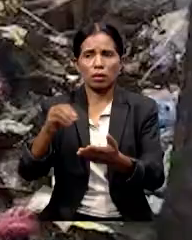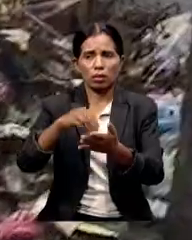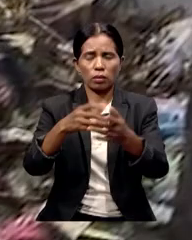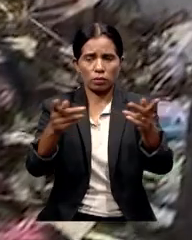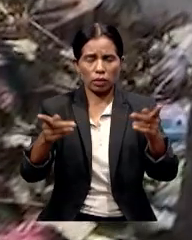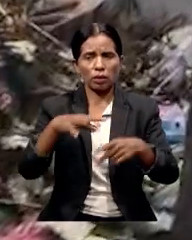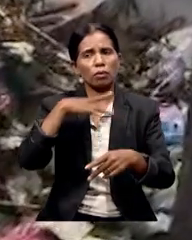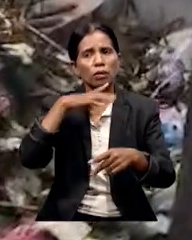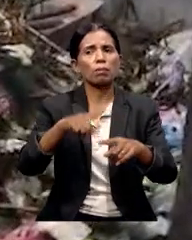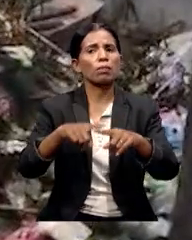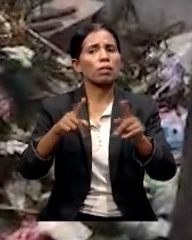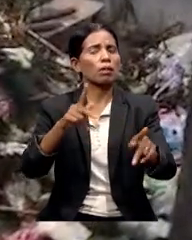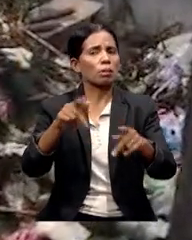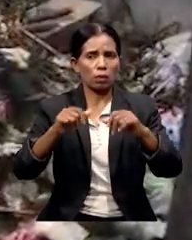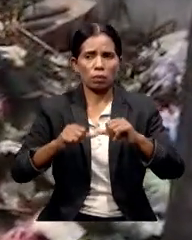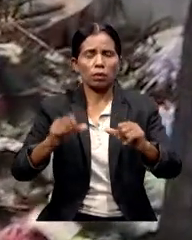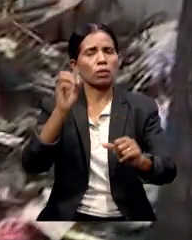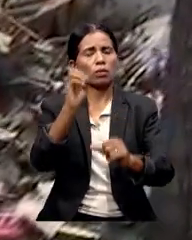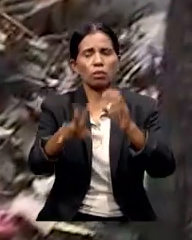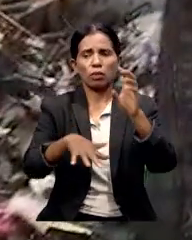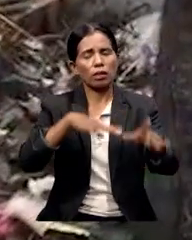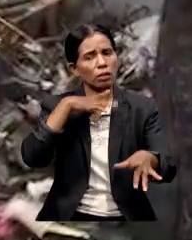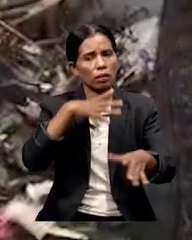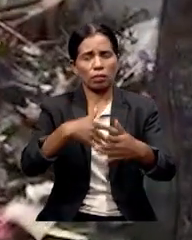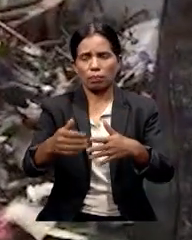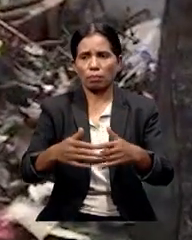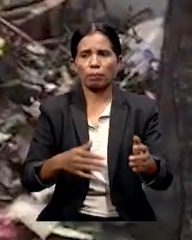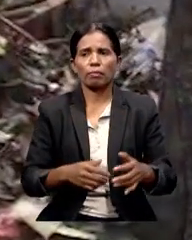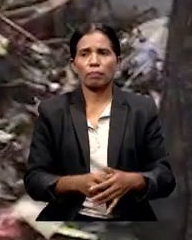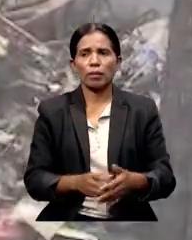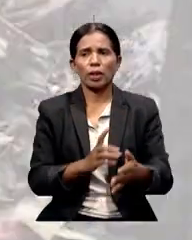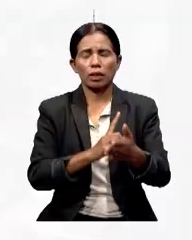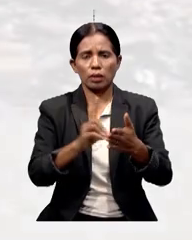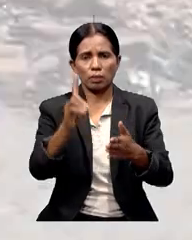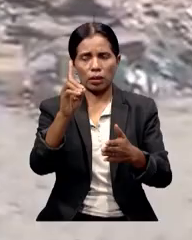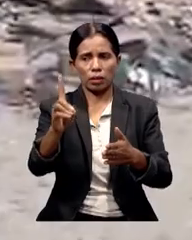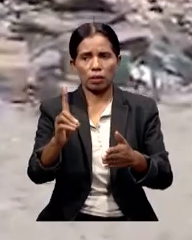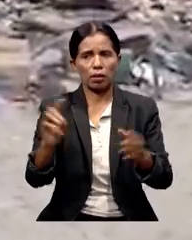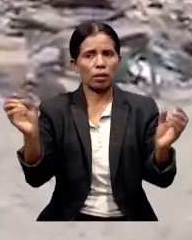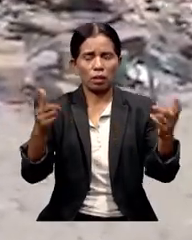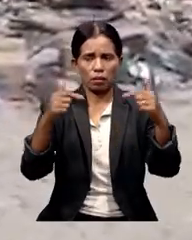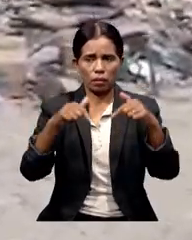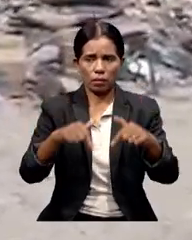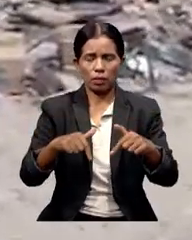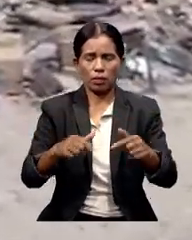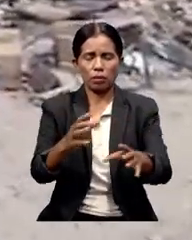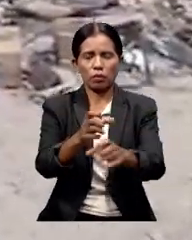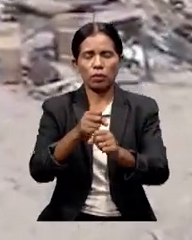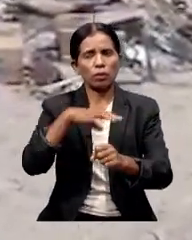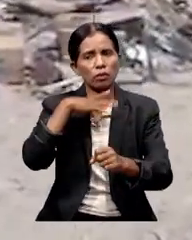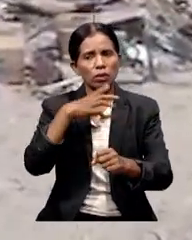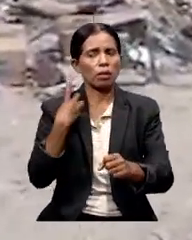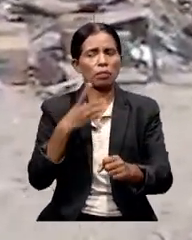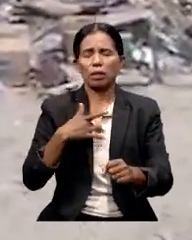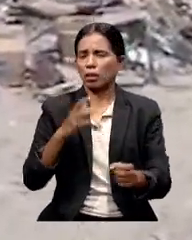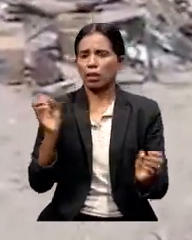ba lisu, mai be ema continua soe foi arbiru. Semana ida lama isuru sa sampa sira ne ami senti dadu